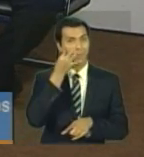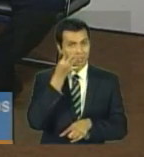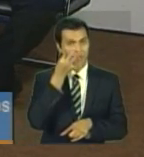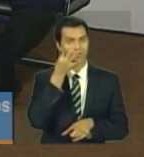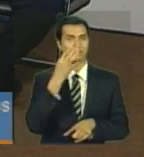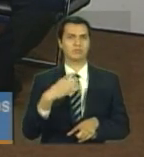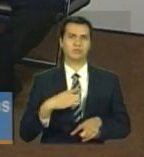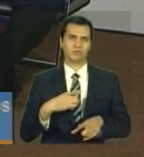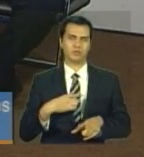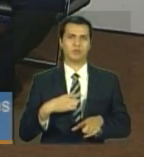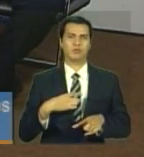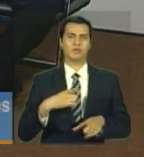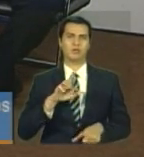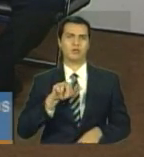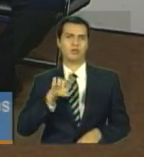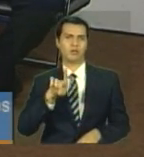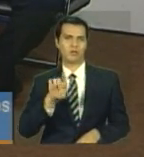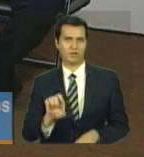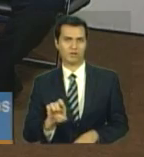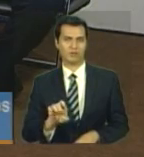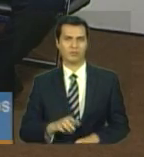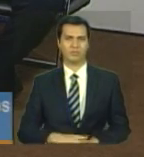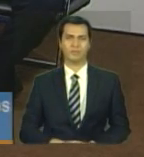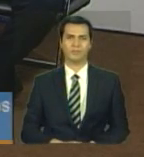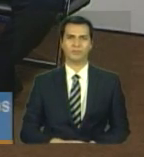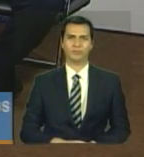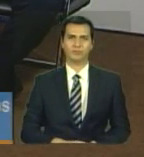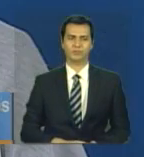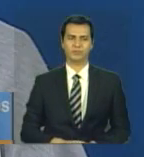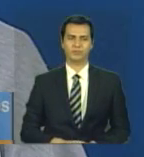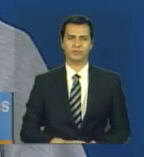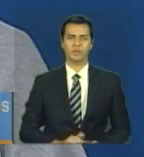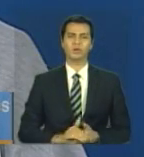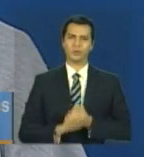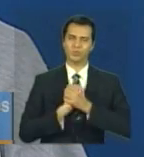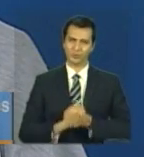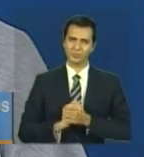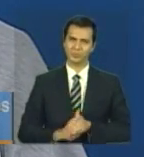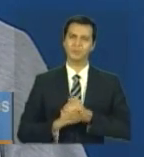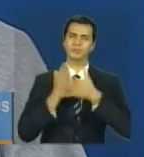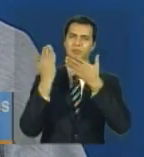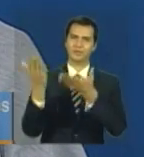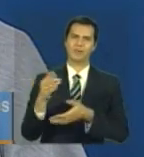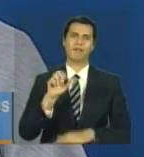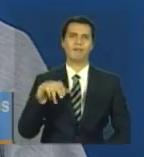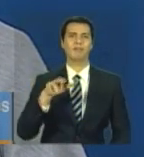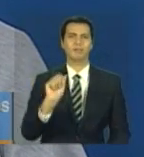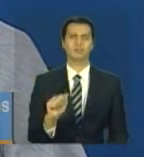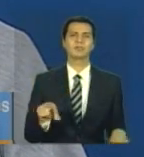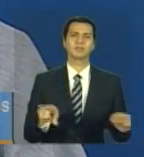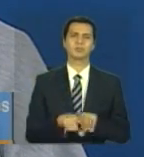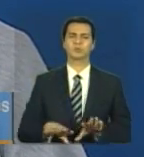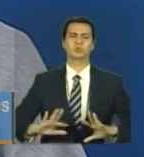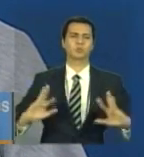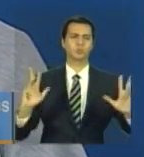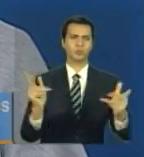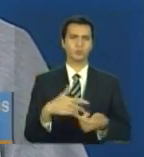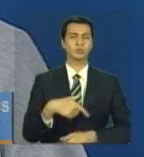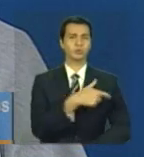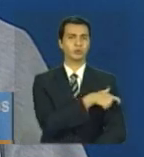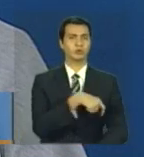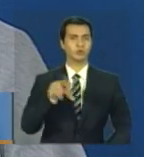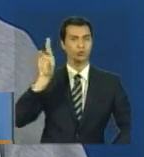pela rede. Bom, quero cumprimentar a nossa gestora Ana e, em nome da Ana, cumprimentar todos os nossos gestores